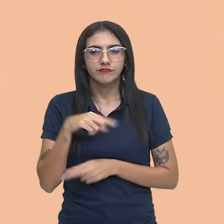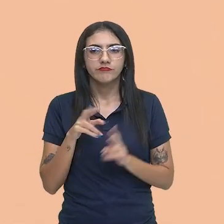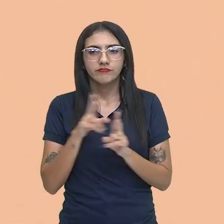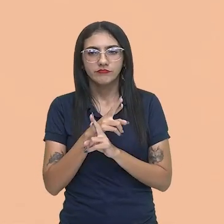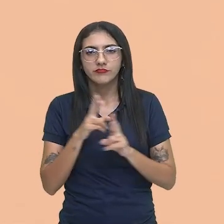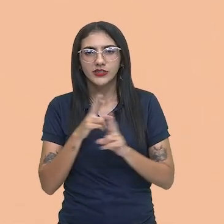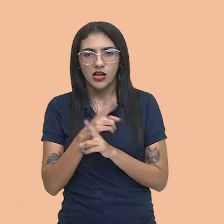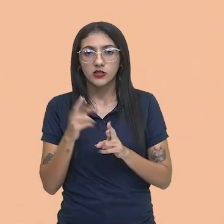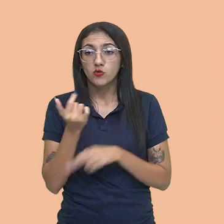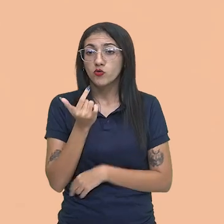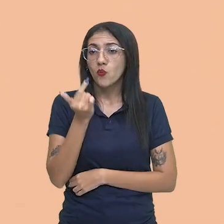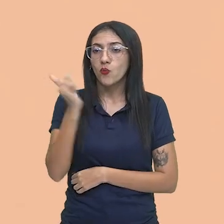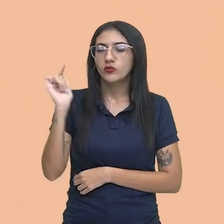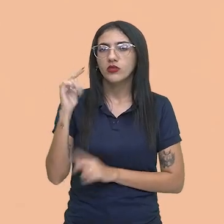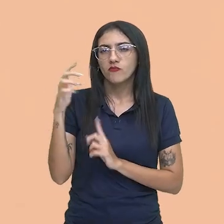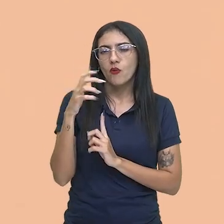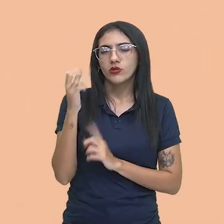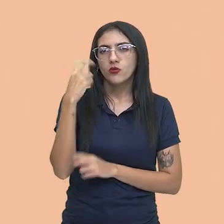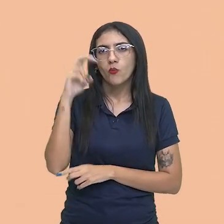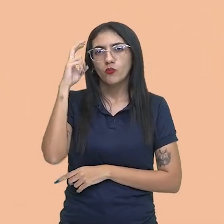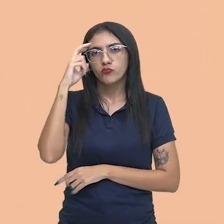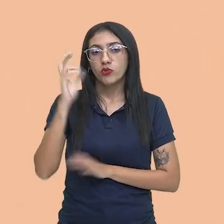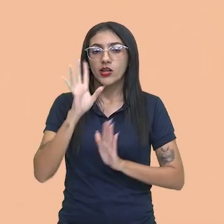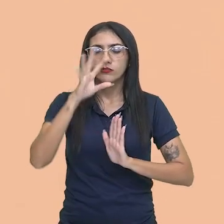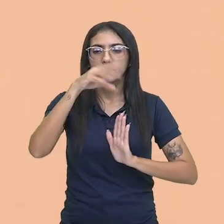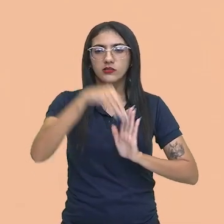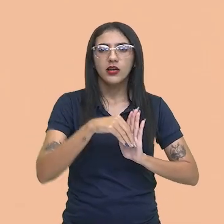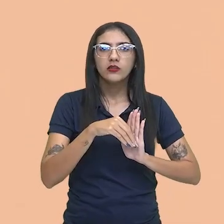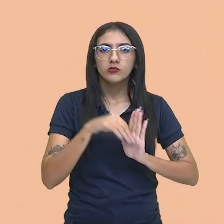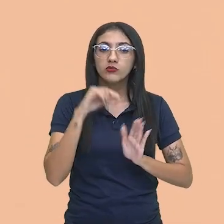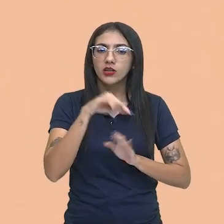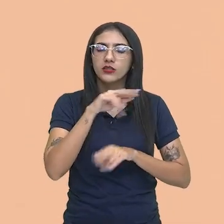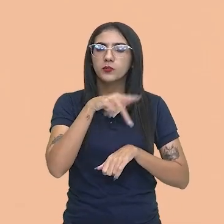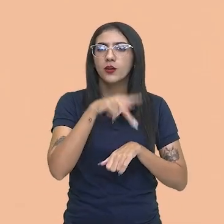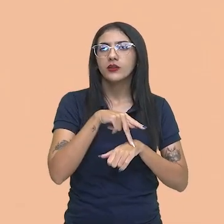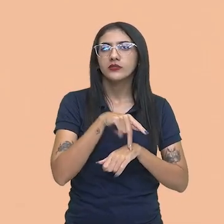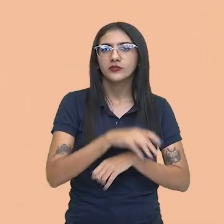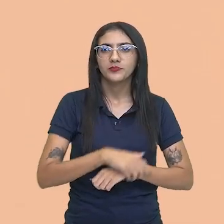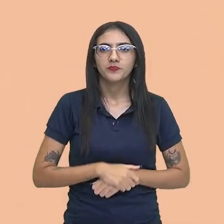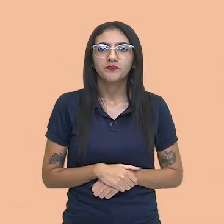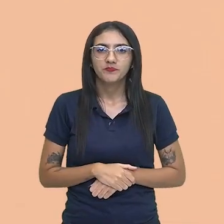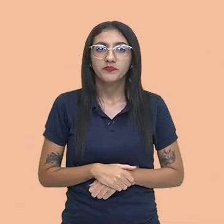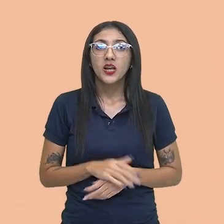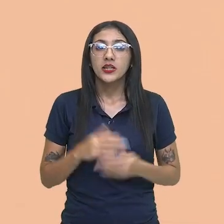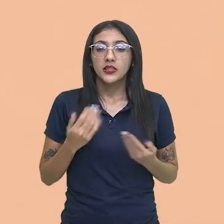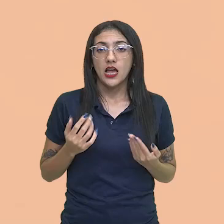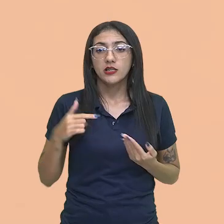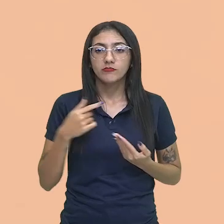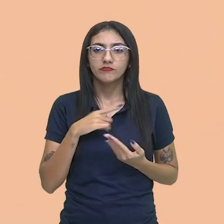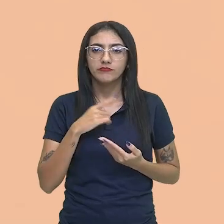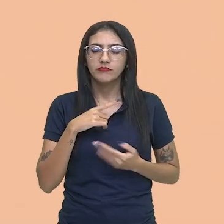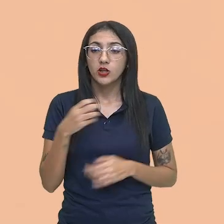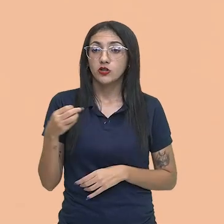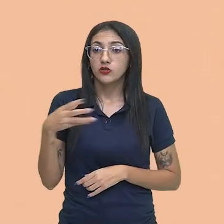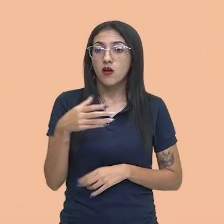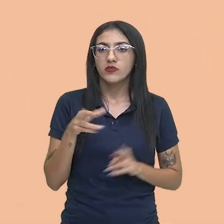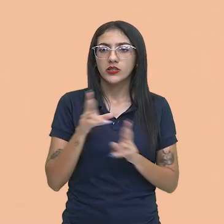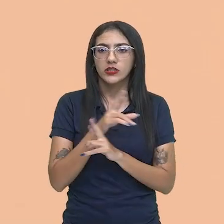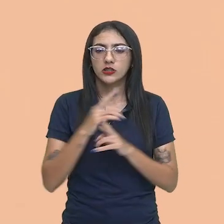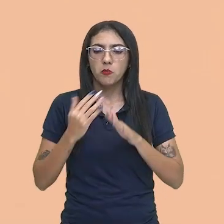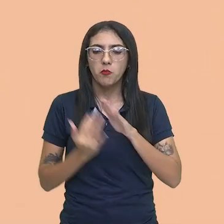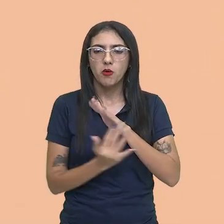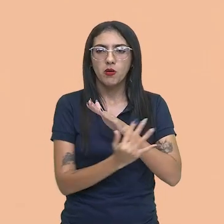presença de outras culturas presentes aí nesses países. E aí nós temos novos fluxos